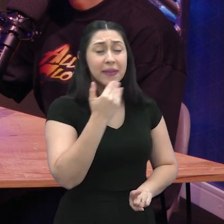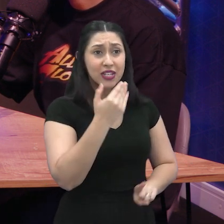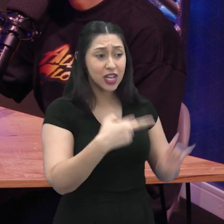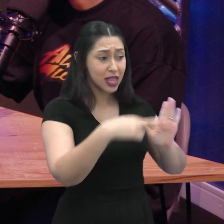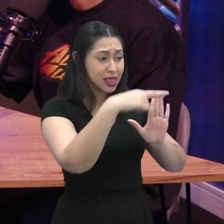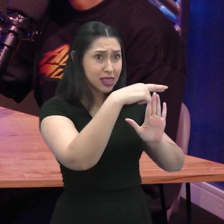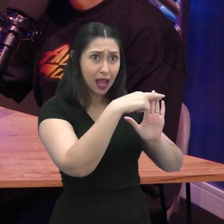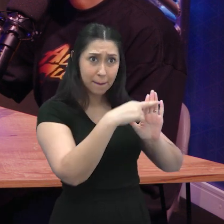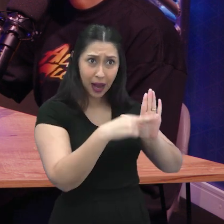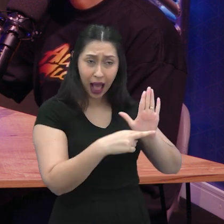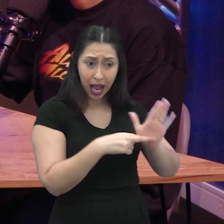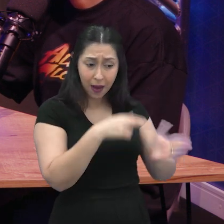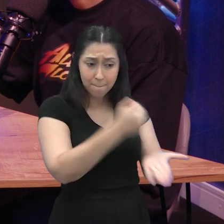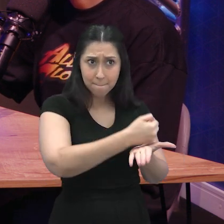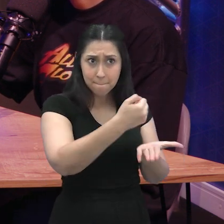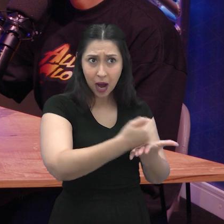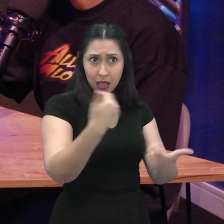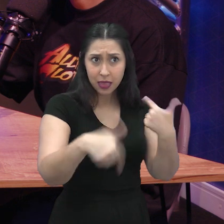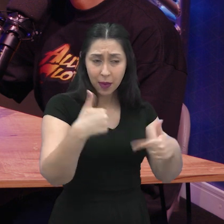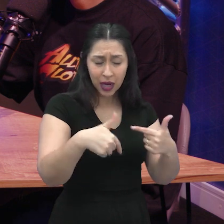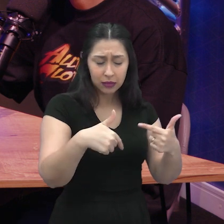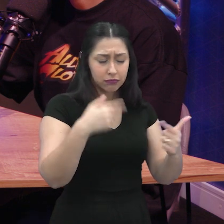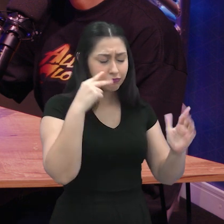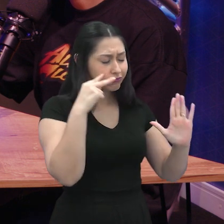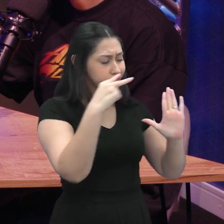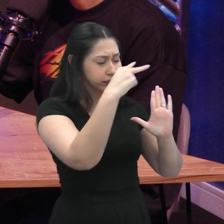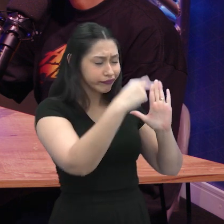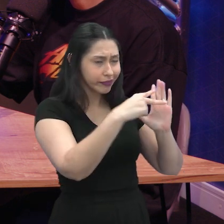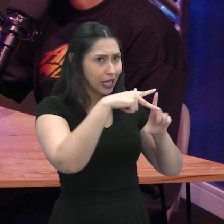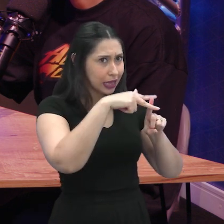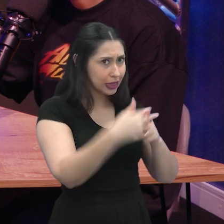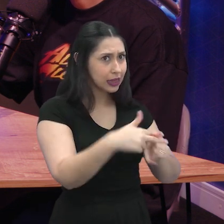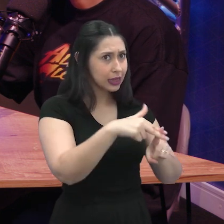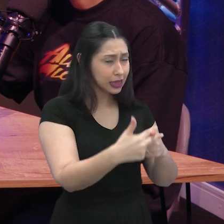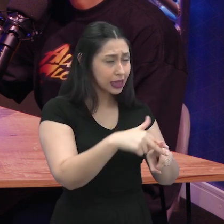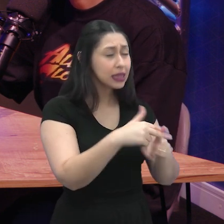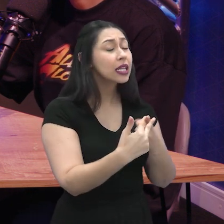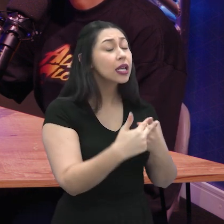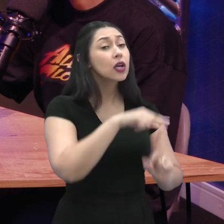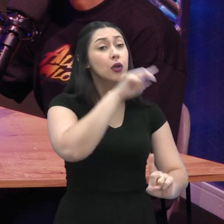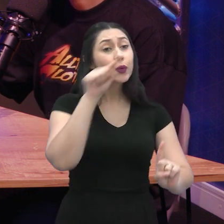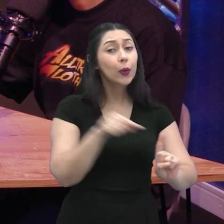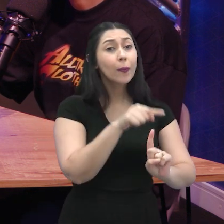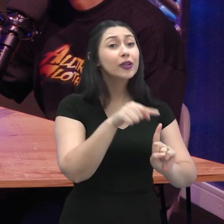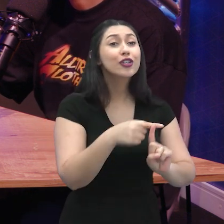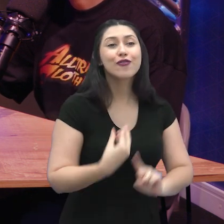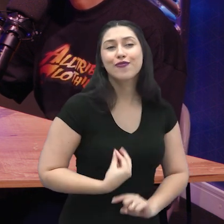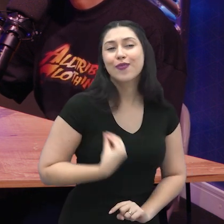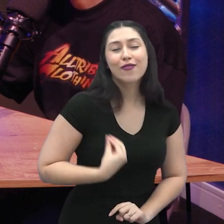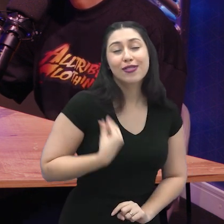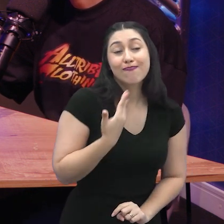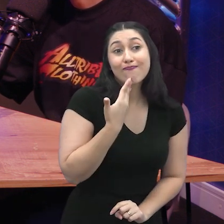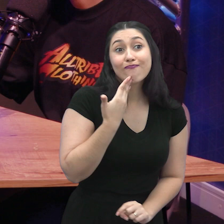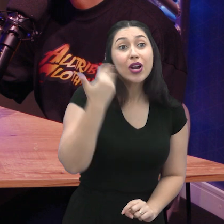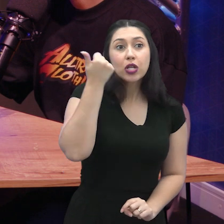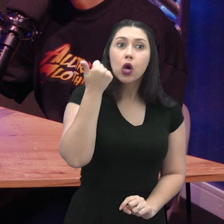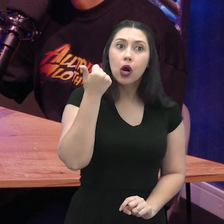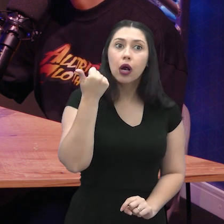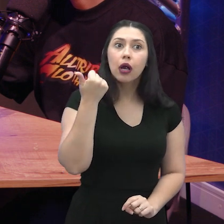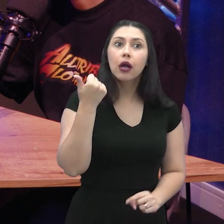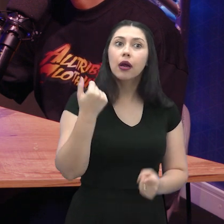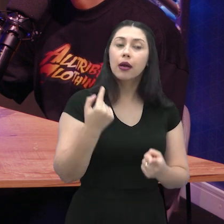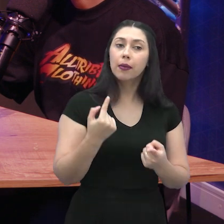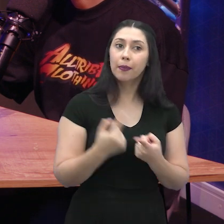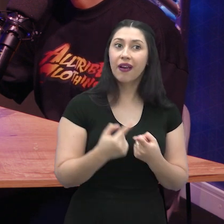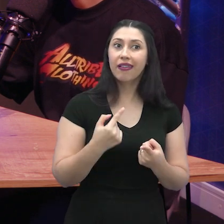uma revisão na consolidação das leis do trabalho, que é a CLT, com o objetivo de proporcionar uma vida além do